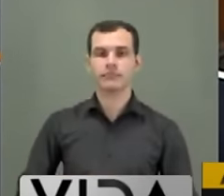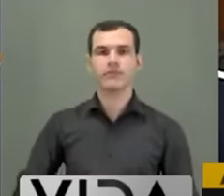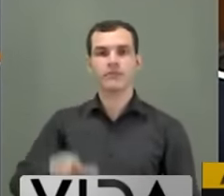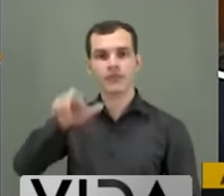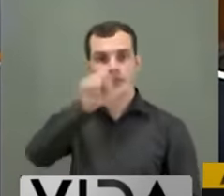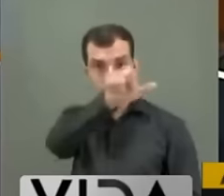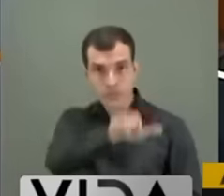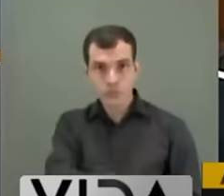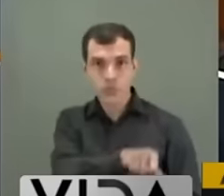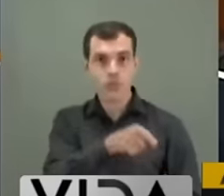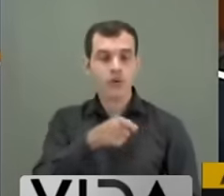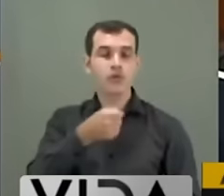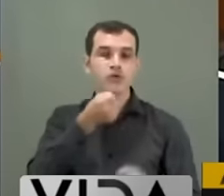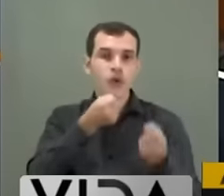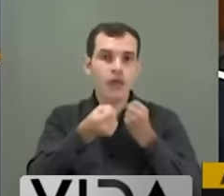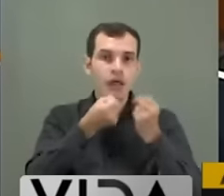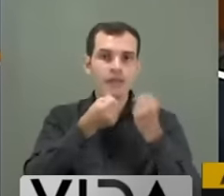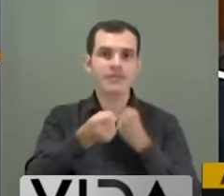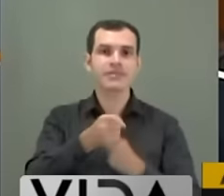ele é acusado de que crime?